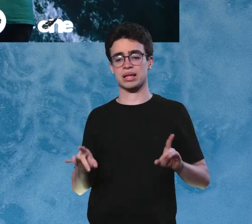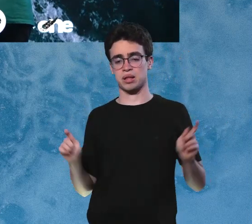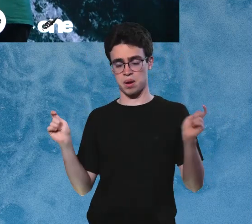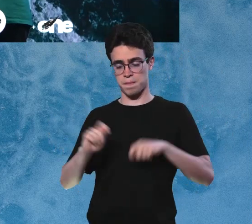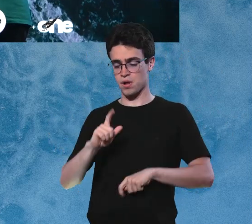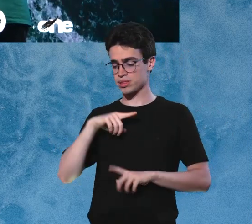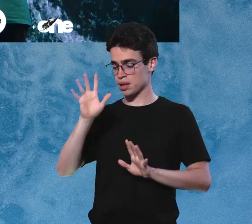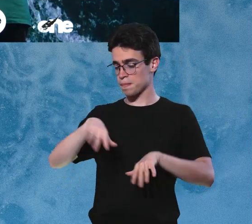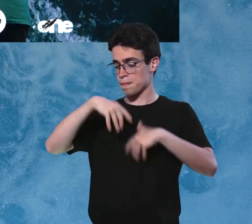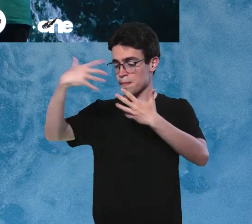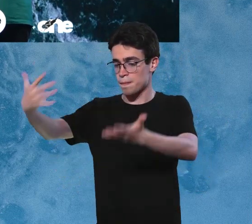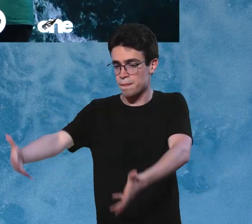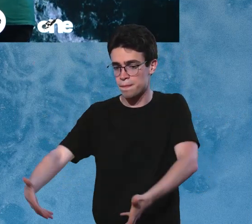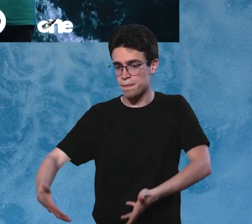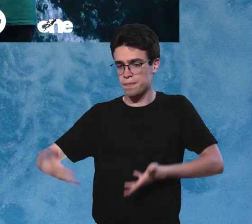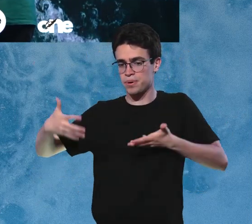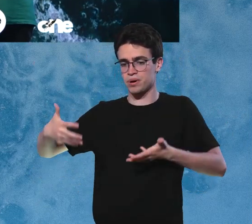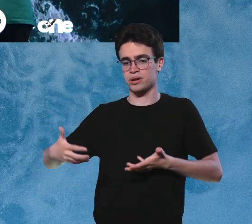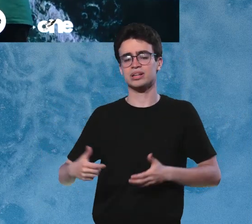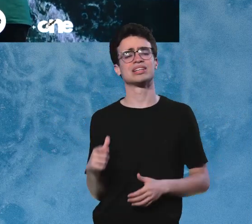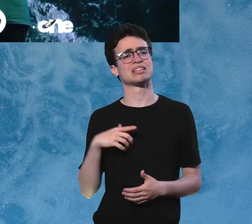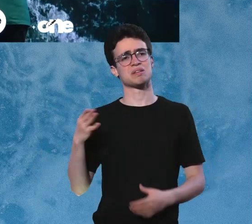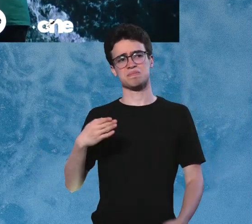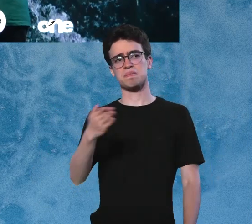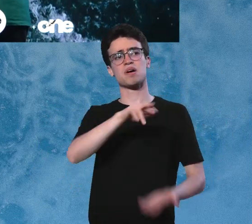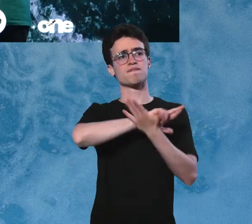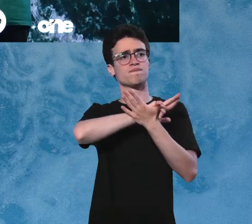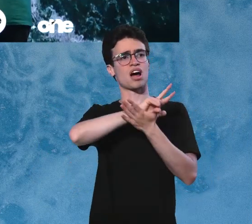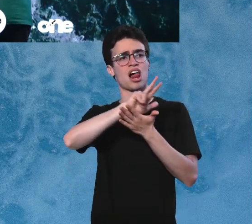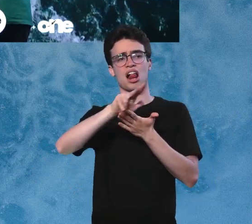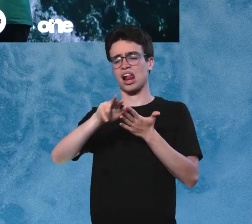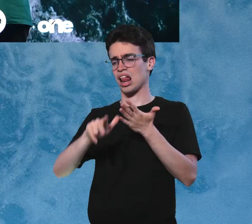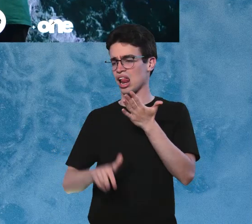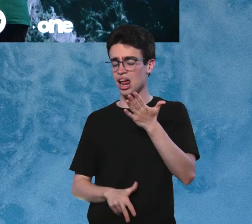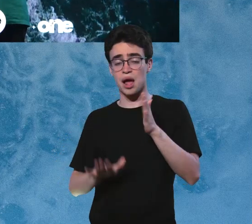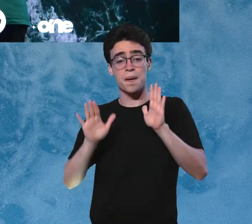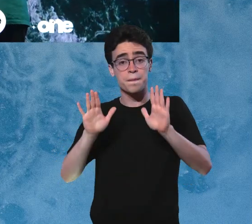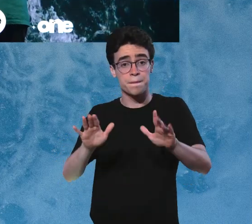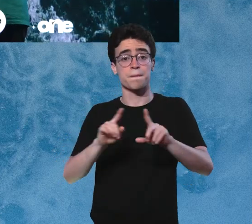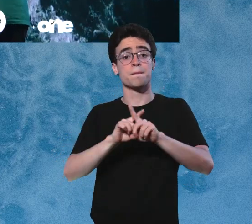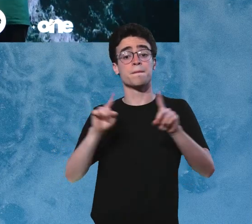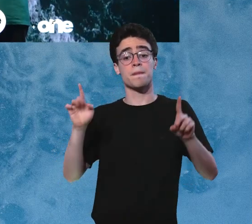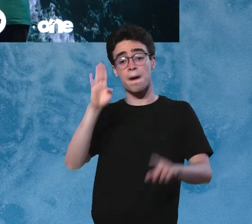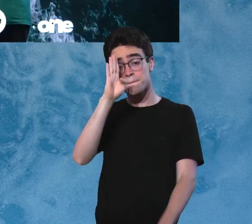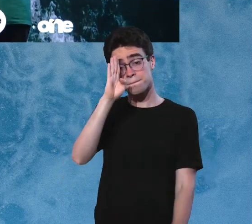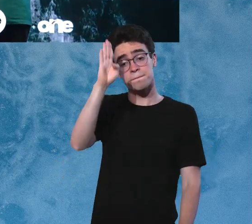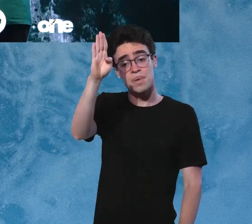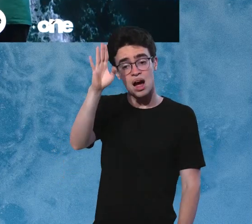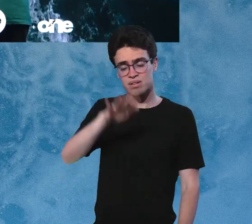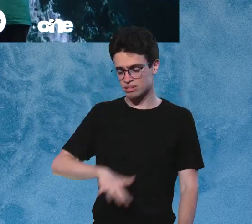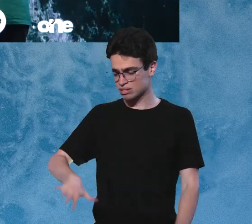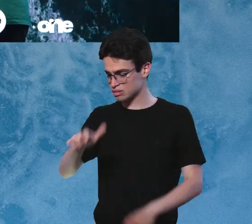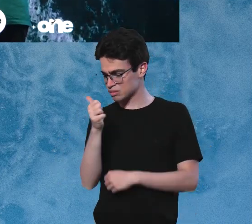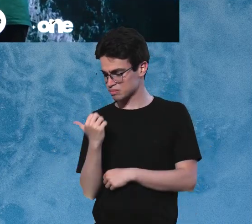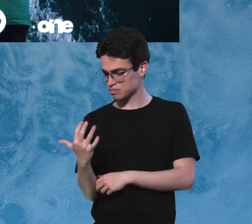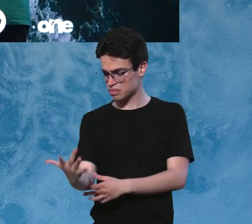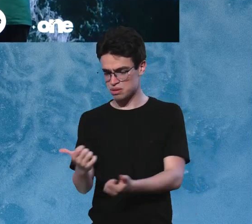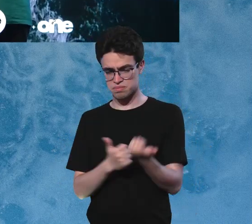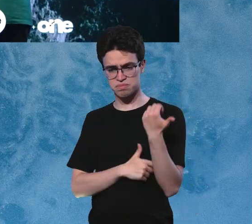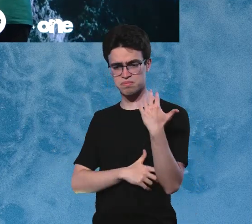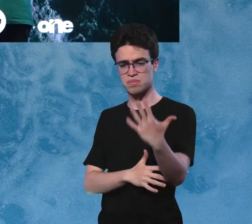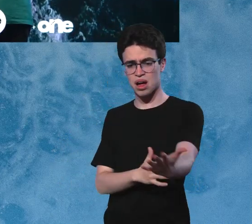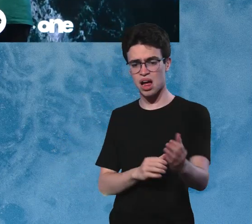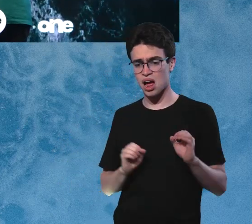redes. Os peixes serão de muitos tipos, como os peixes do mar grande, mas os charcos e os pântanos não ficarão